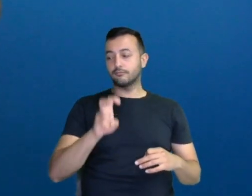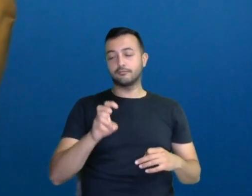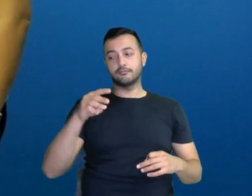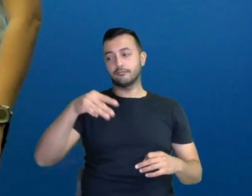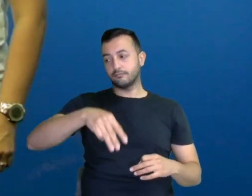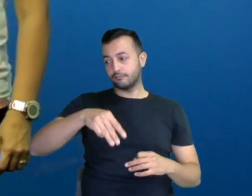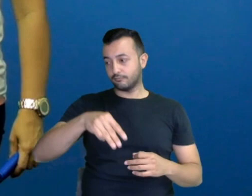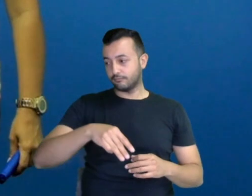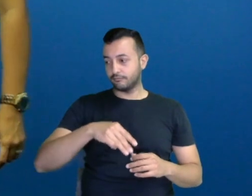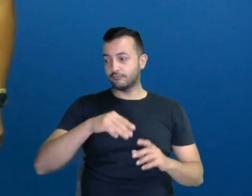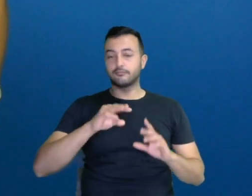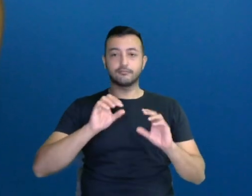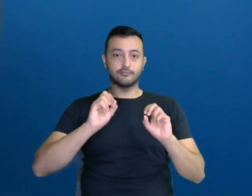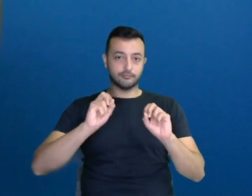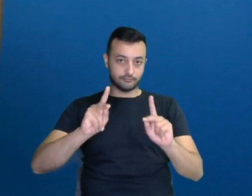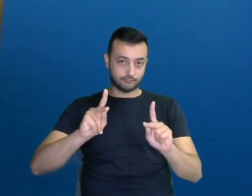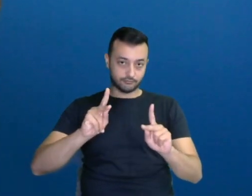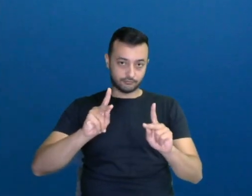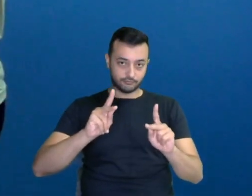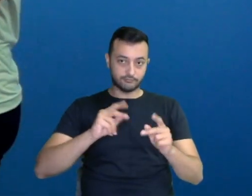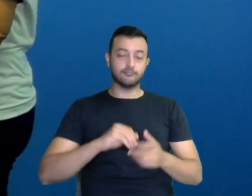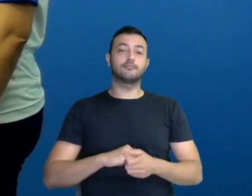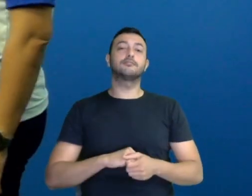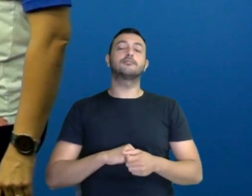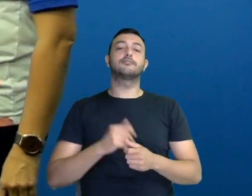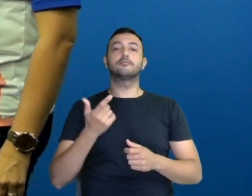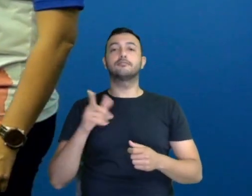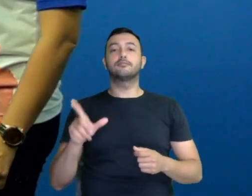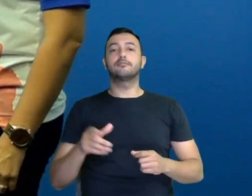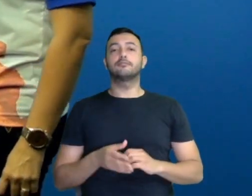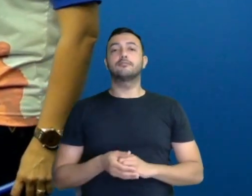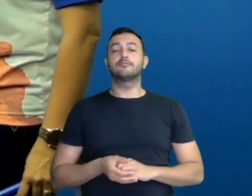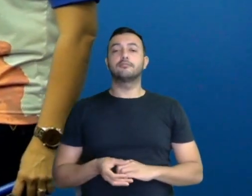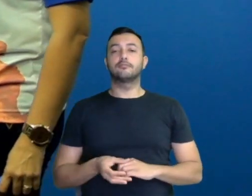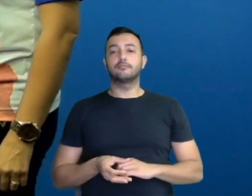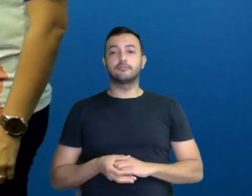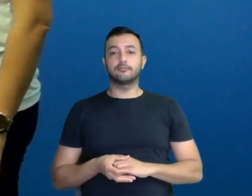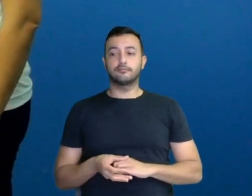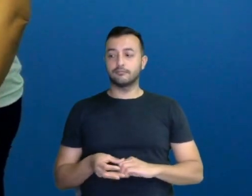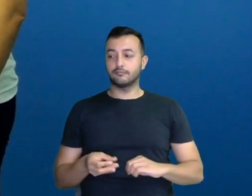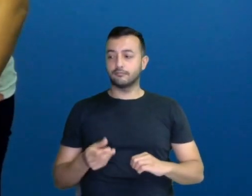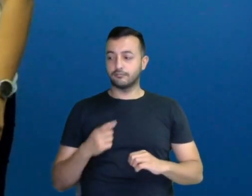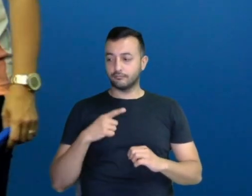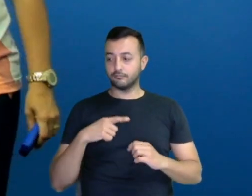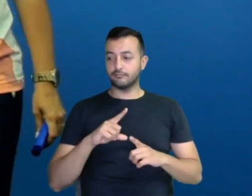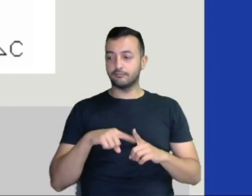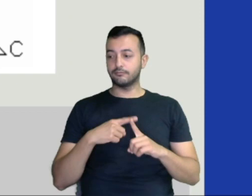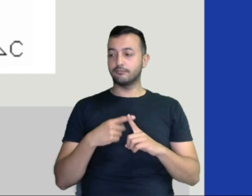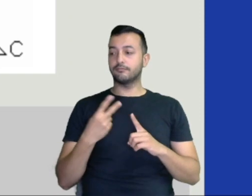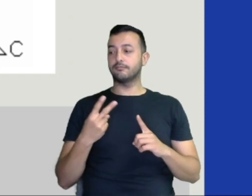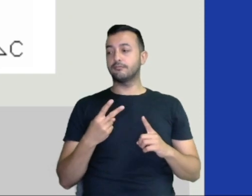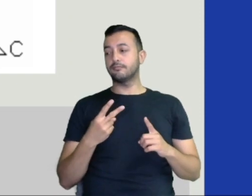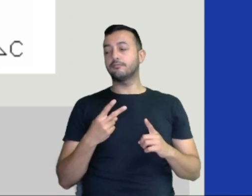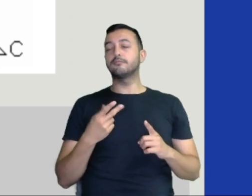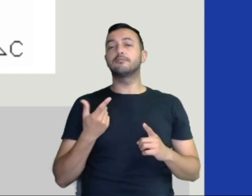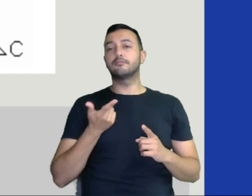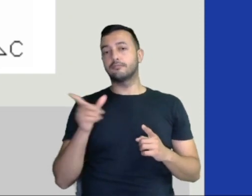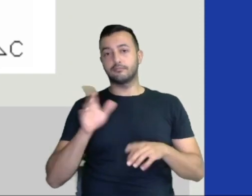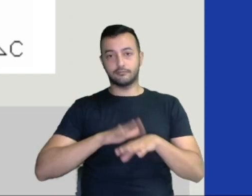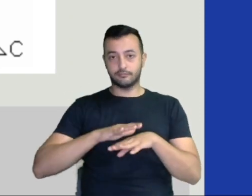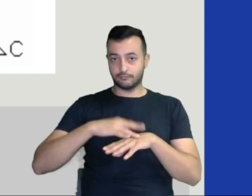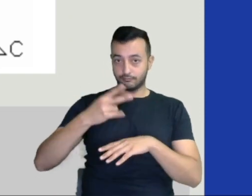67,5 metros. Ok? Vamos lá para a próxima questão? Fazer mais uma, tem mais duas aí, faço mais uma e deixo a outra